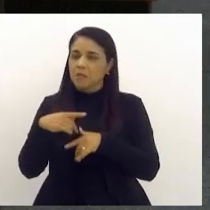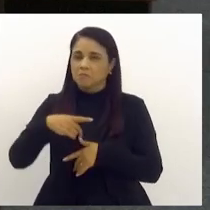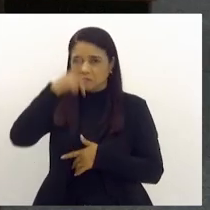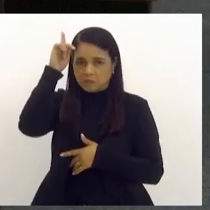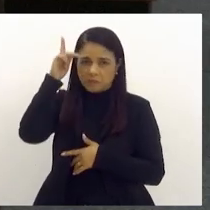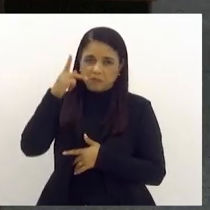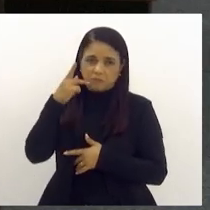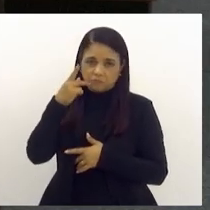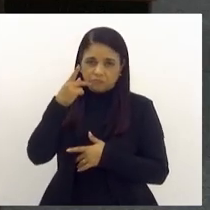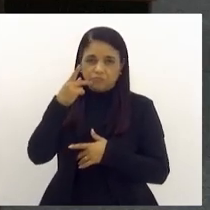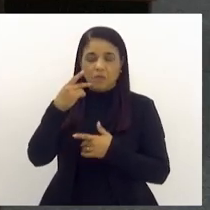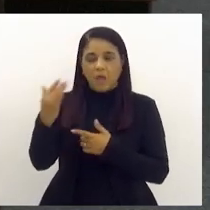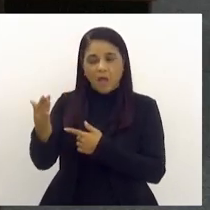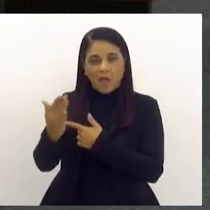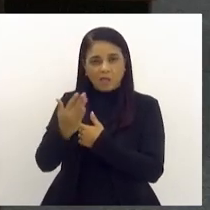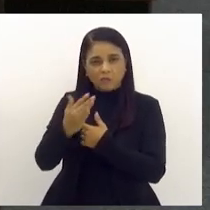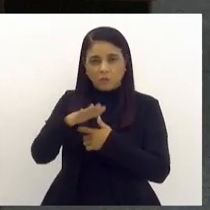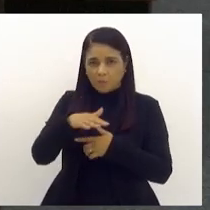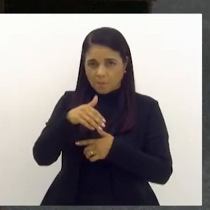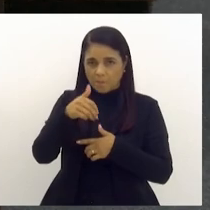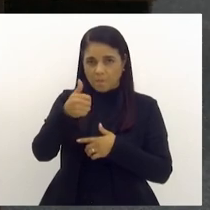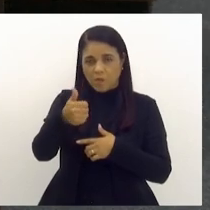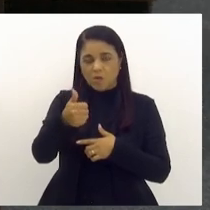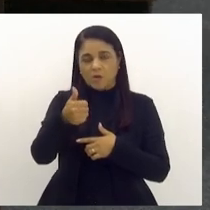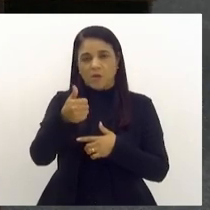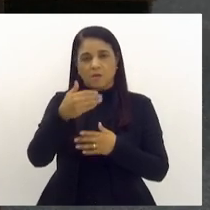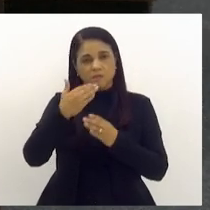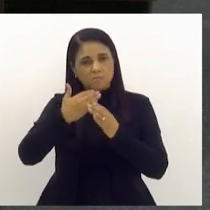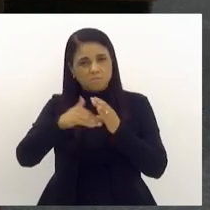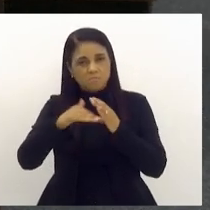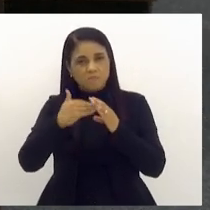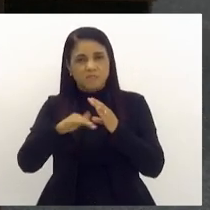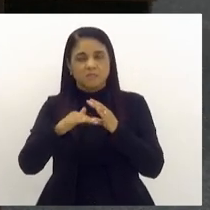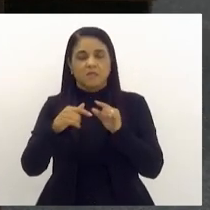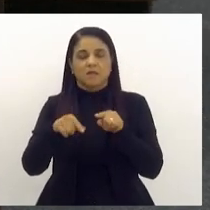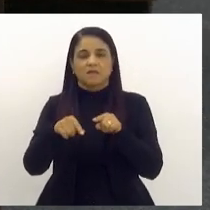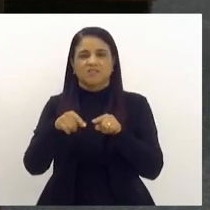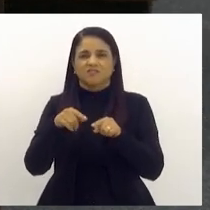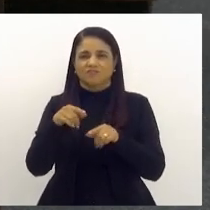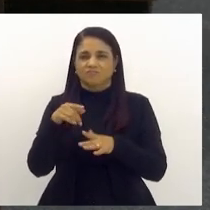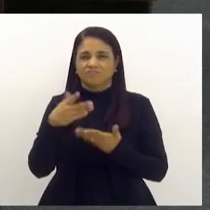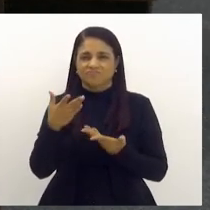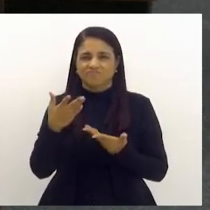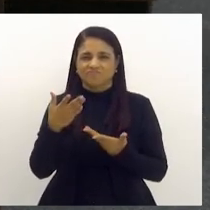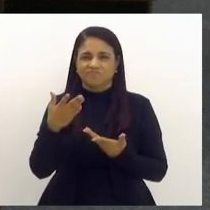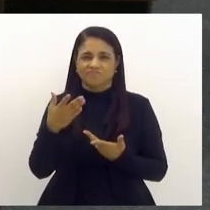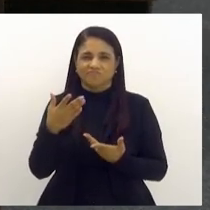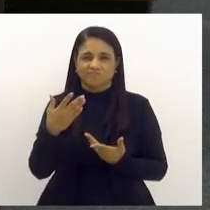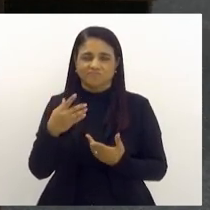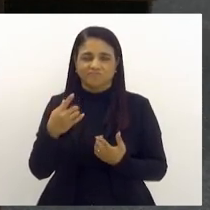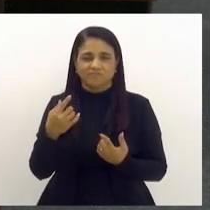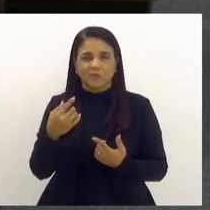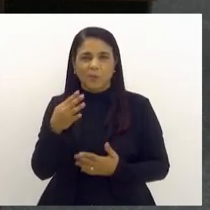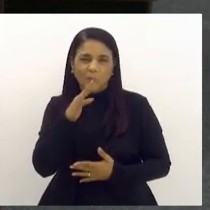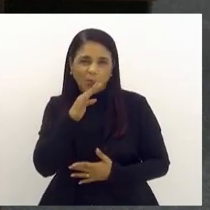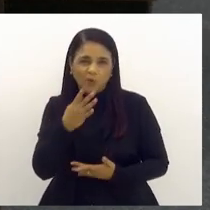a gente a destrinchar e melhorar um pouco essa mensagem tão perversa que, nesse momento,